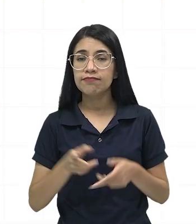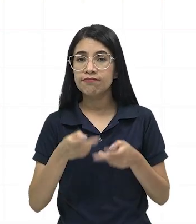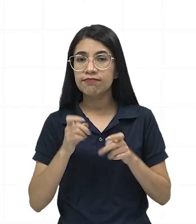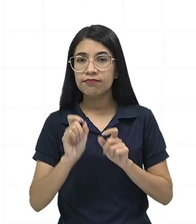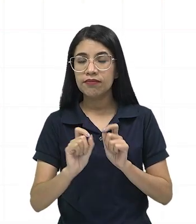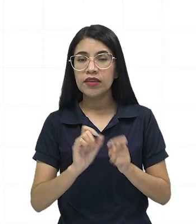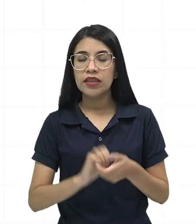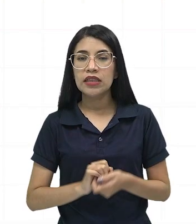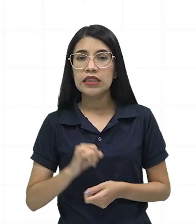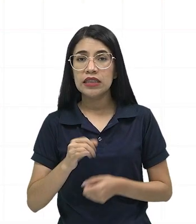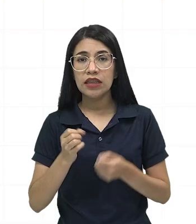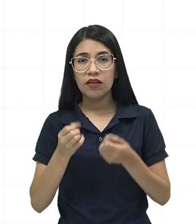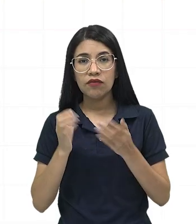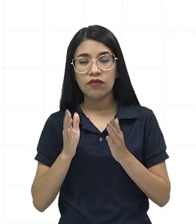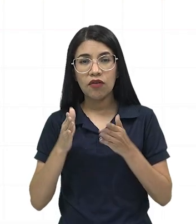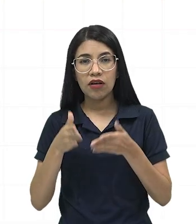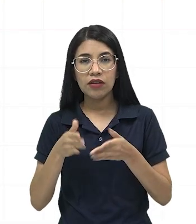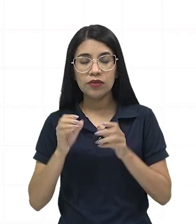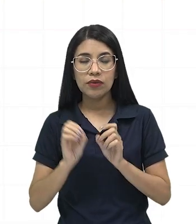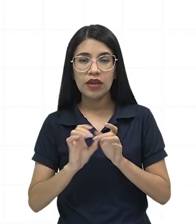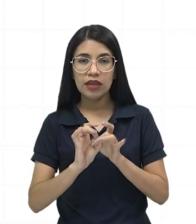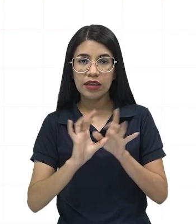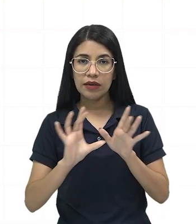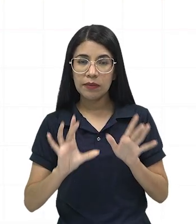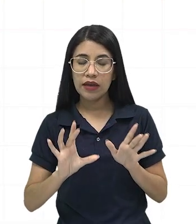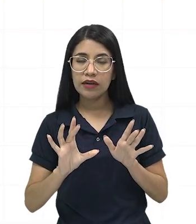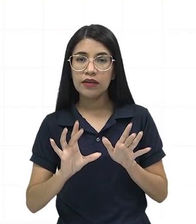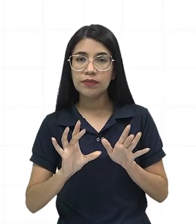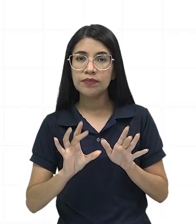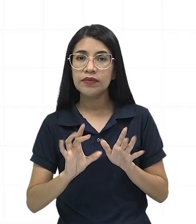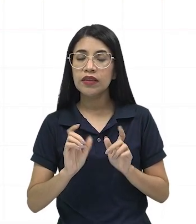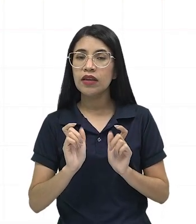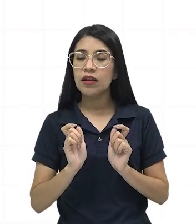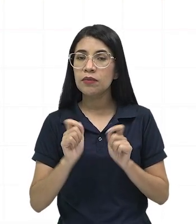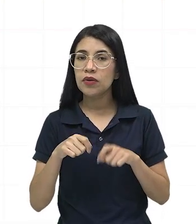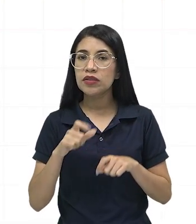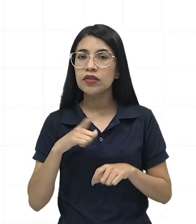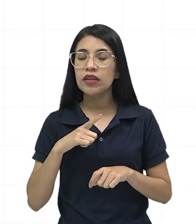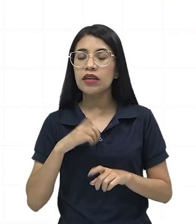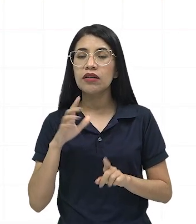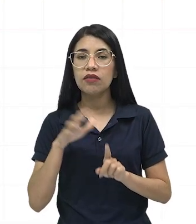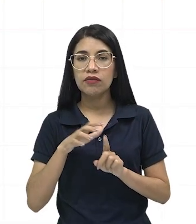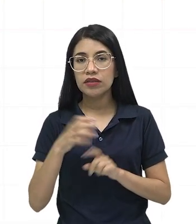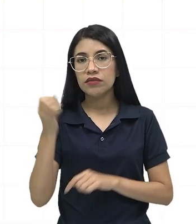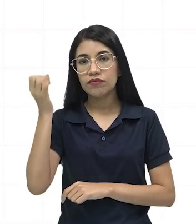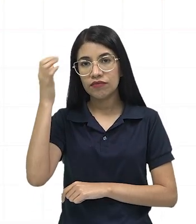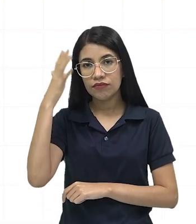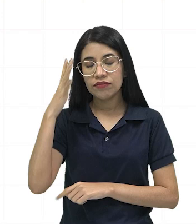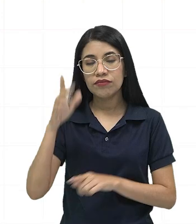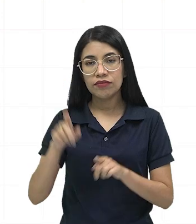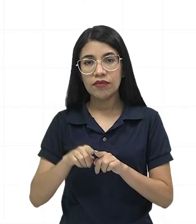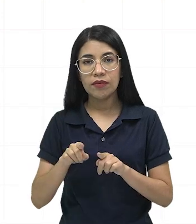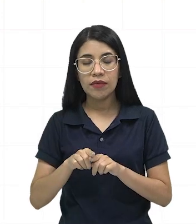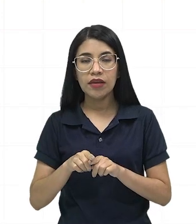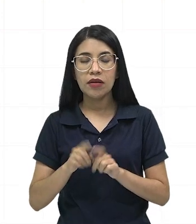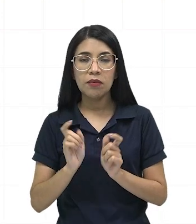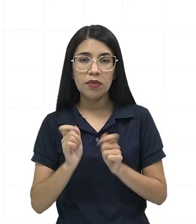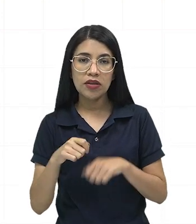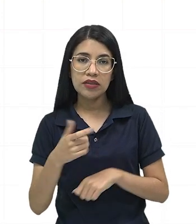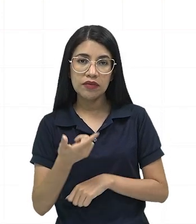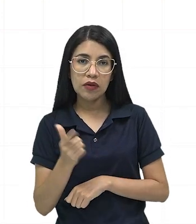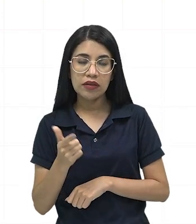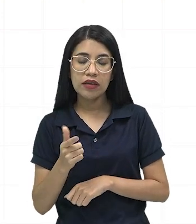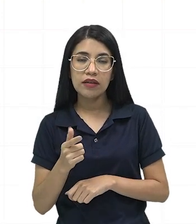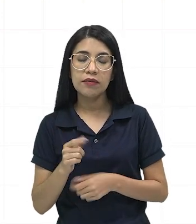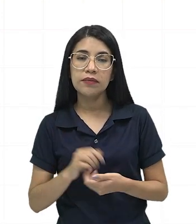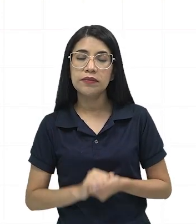nós estamos falando que é liberal, provavelmente a gente tem influência iluminista também. Por quê? Provavelmente não teve, porque